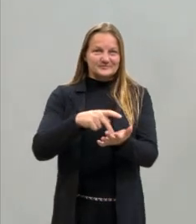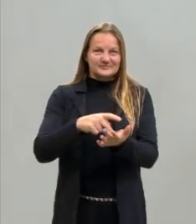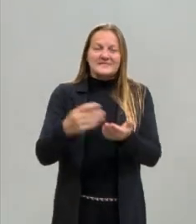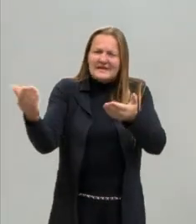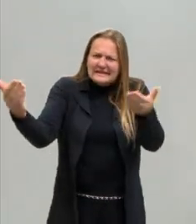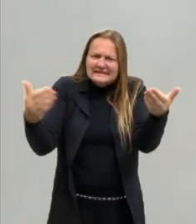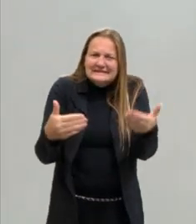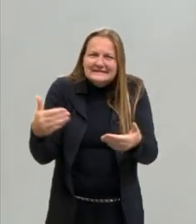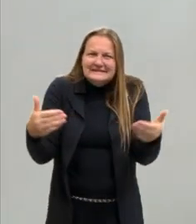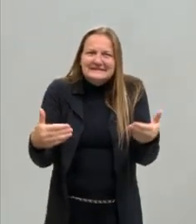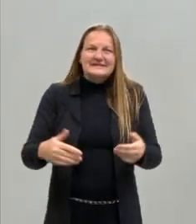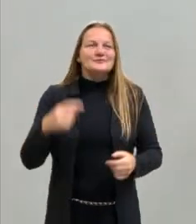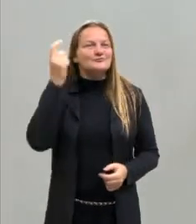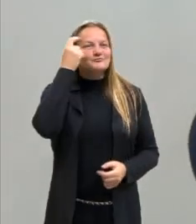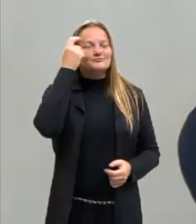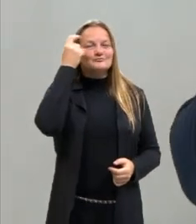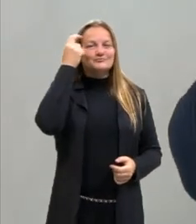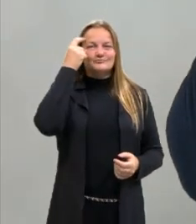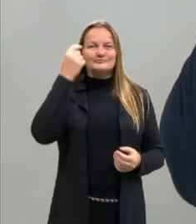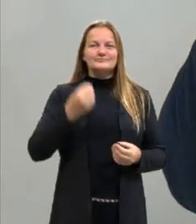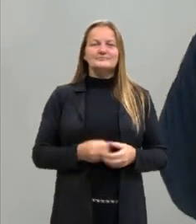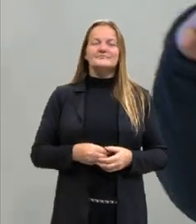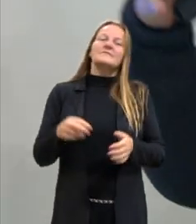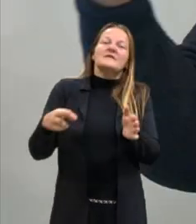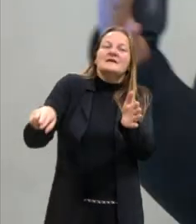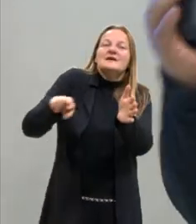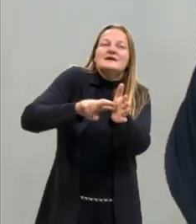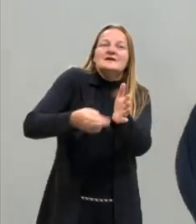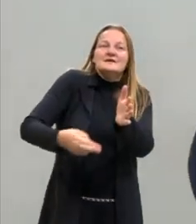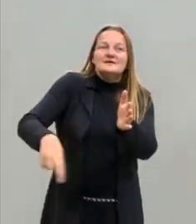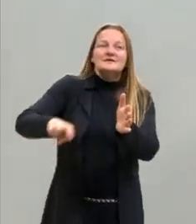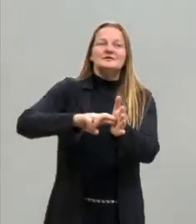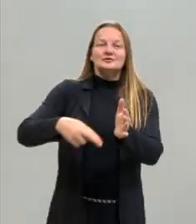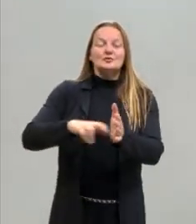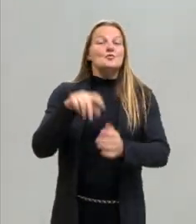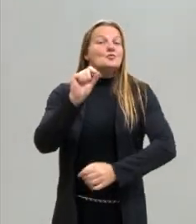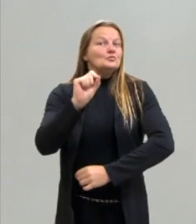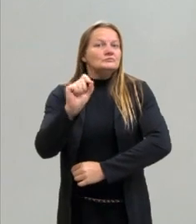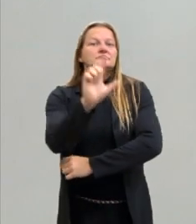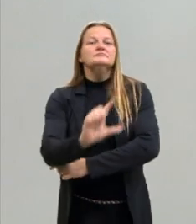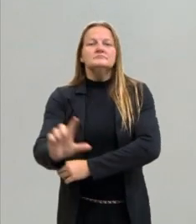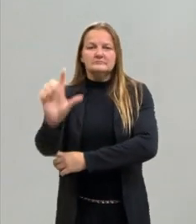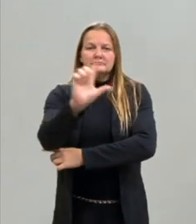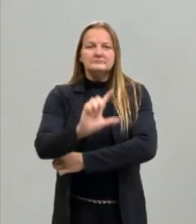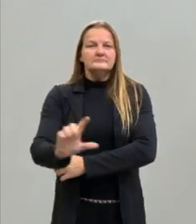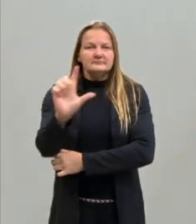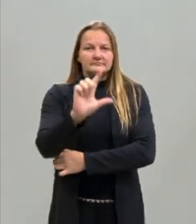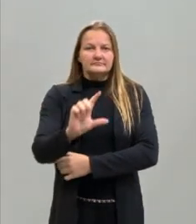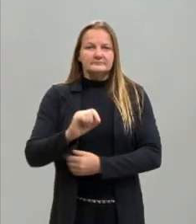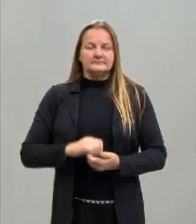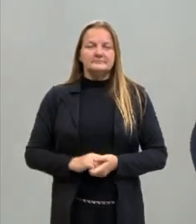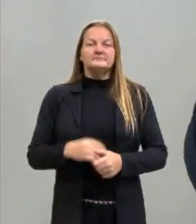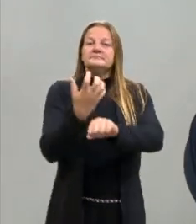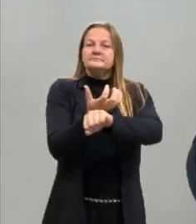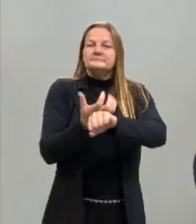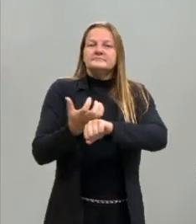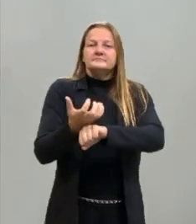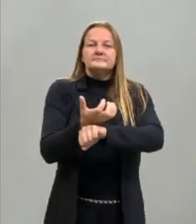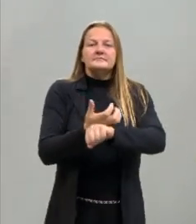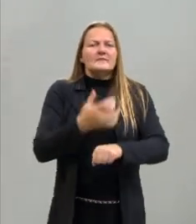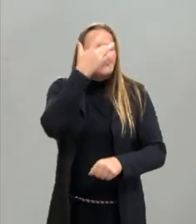trazendo uma reflexão e uma revisão daquilo que é literatura Por que literatura é aquela disciplina